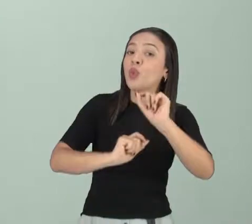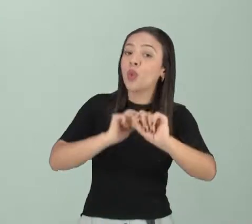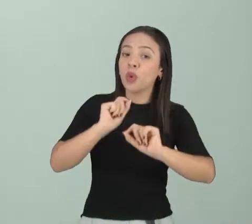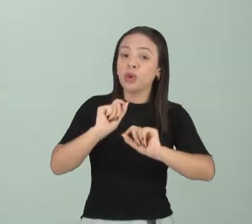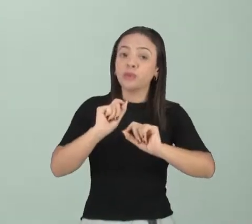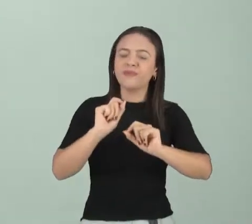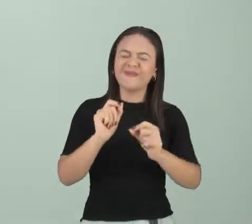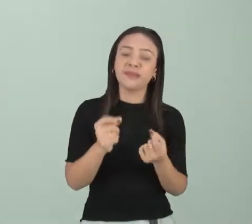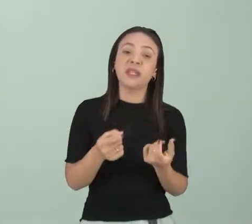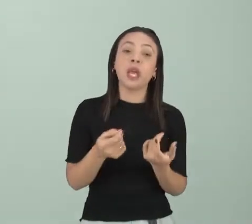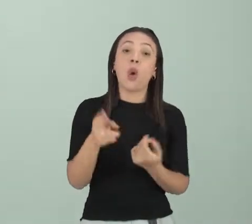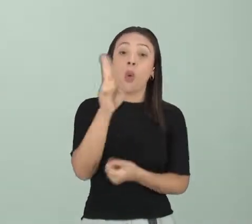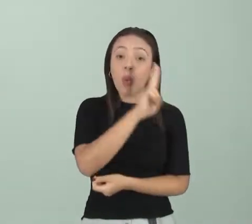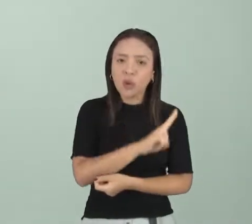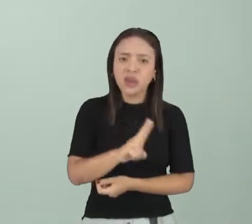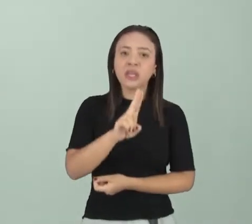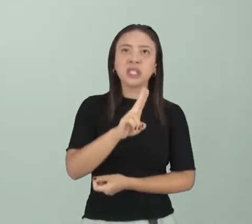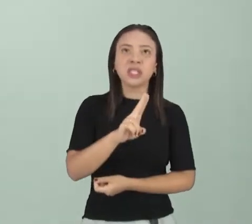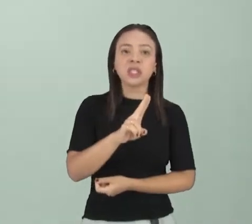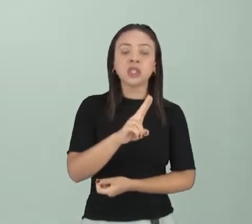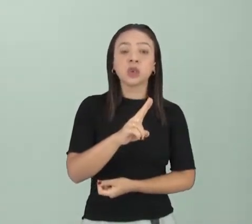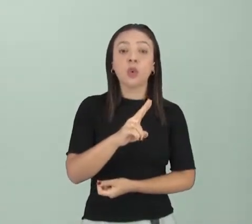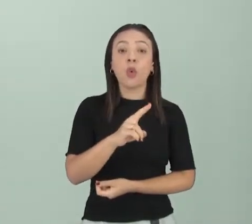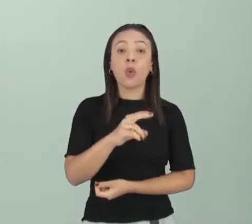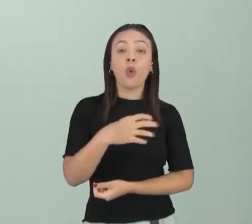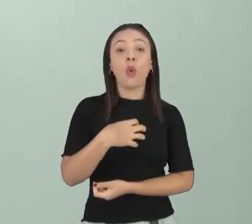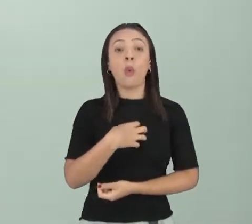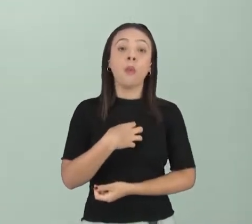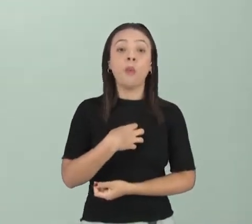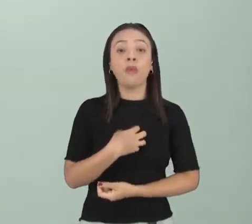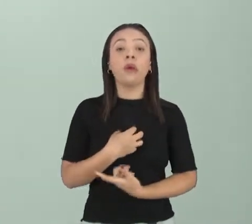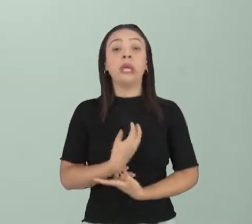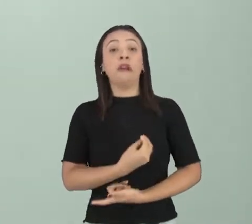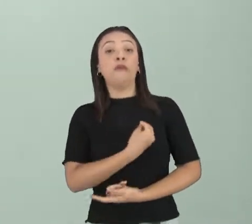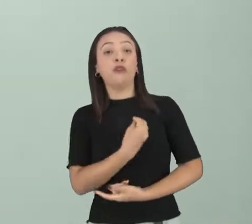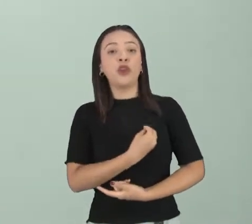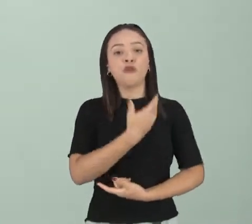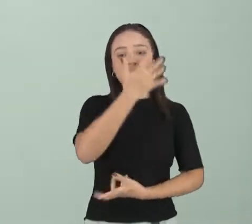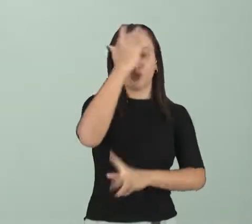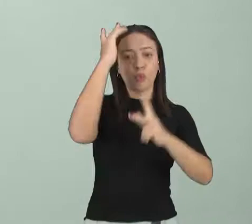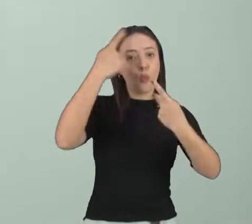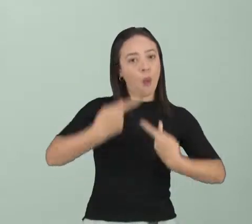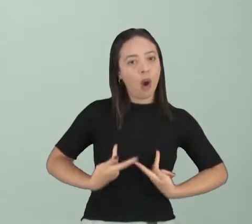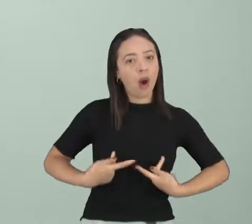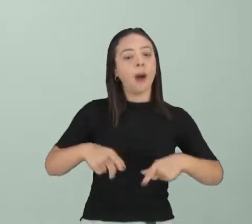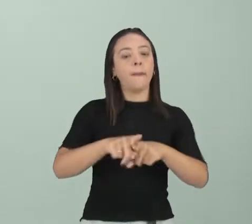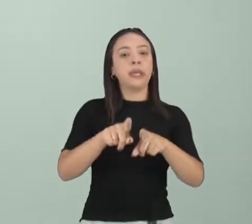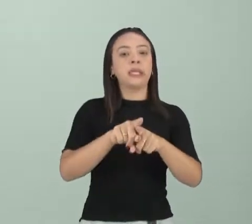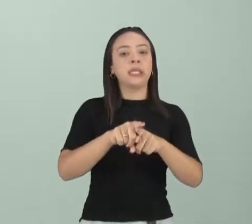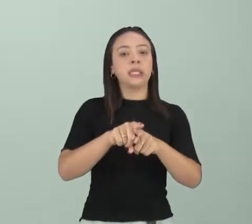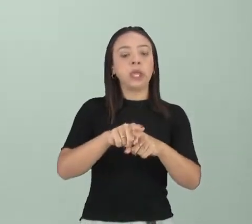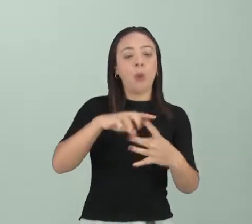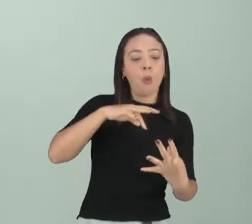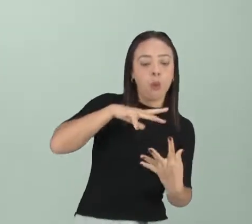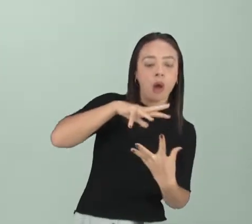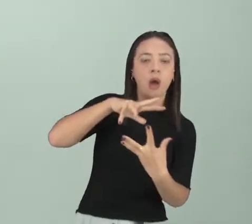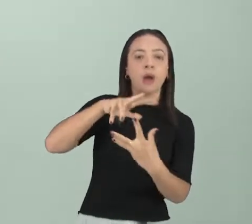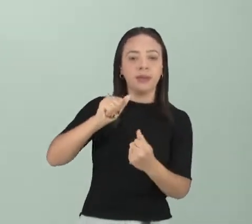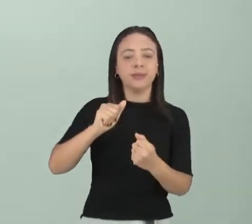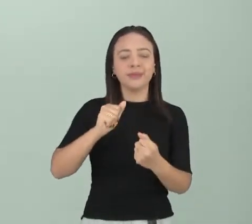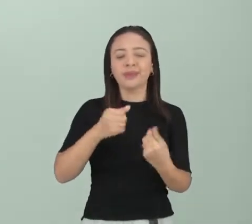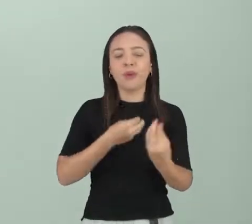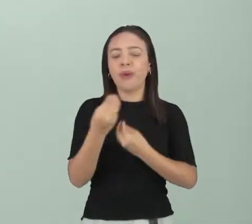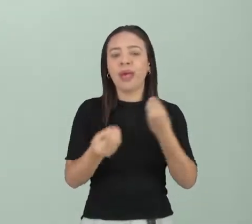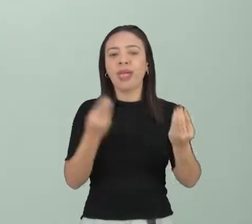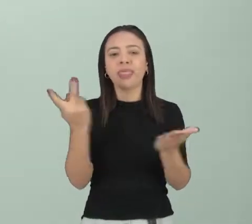ela se utiliza das ações do homem e da humanidade é no tempo né como os